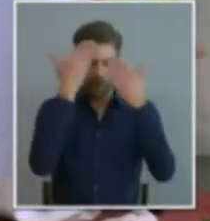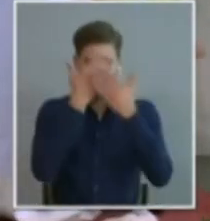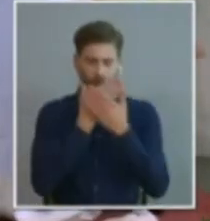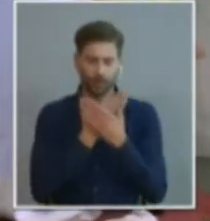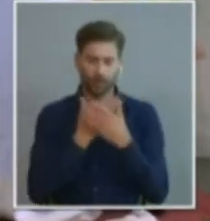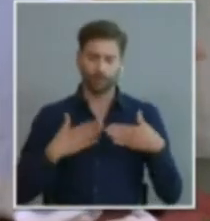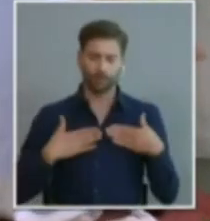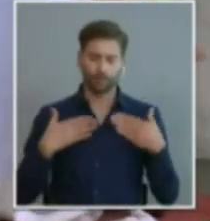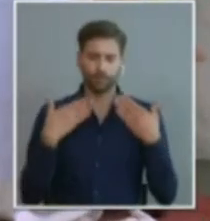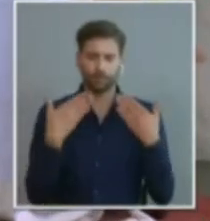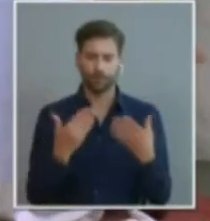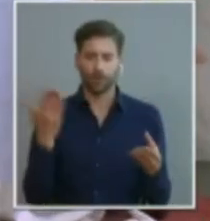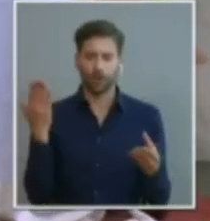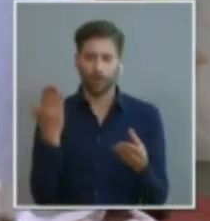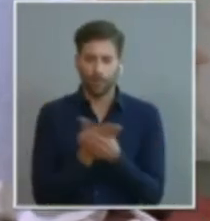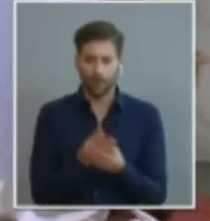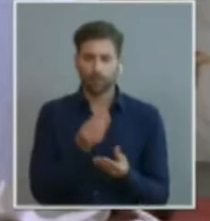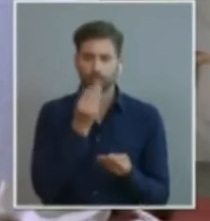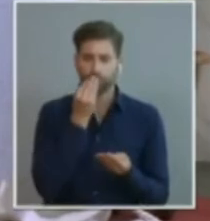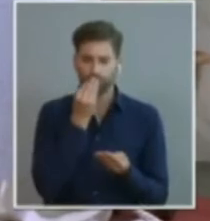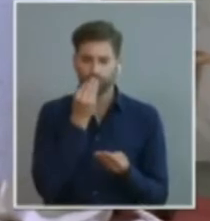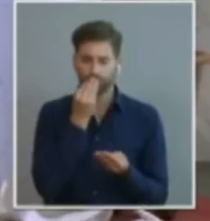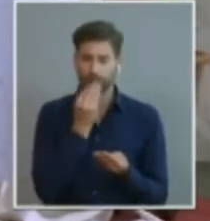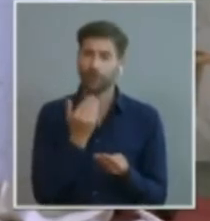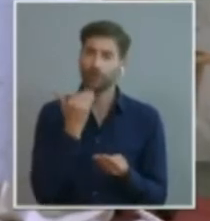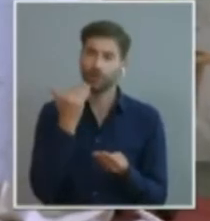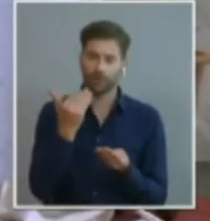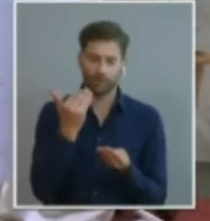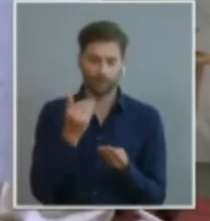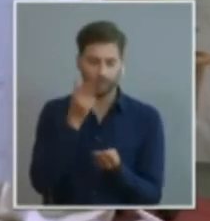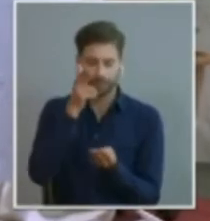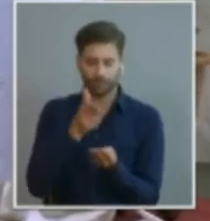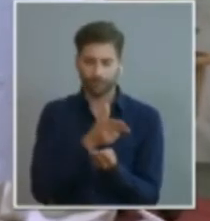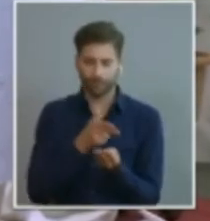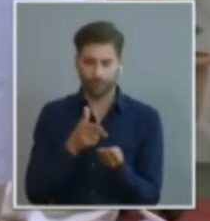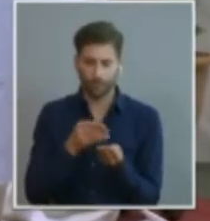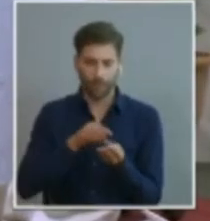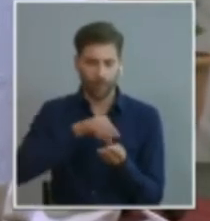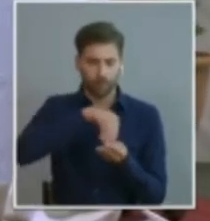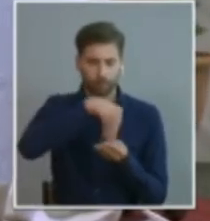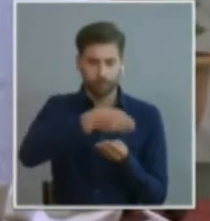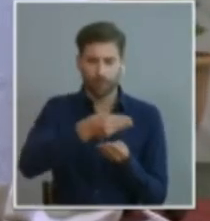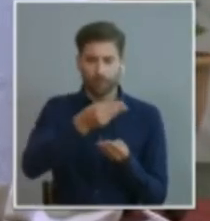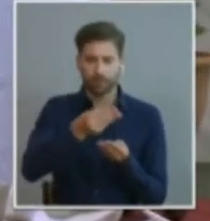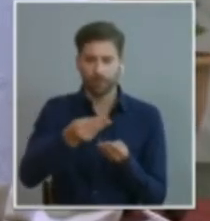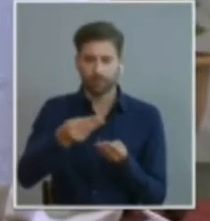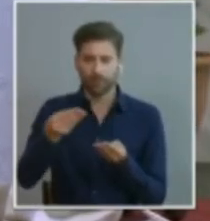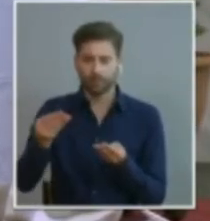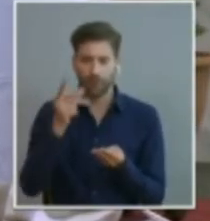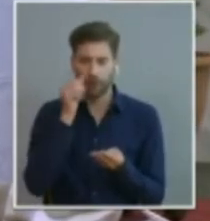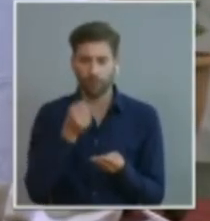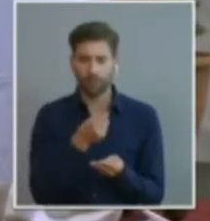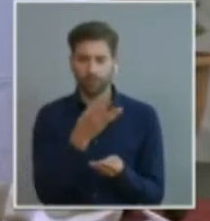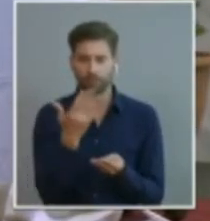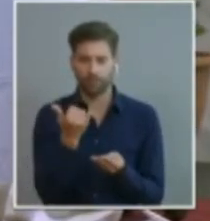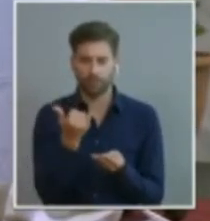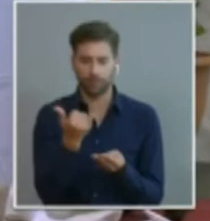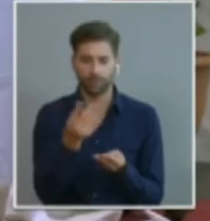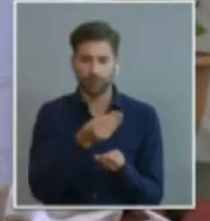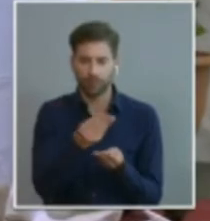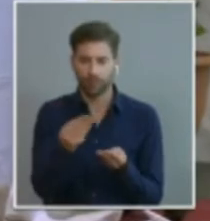o pão e, dando graças, abençoou, partiu e deu aos seus discípulos,